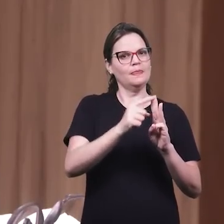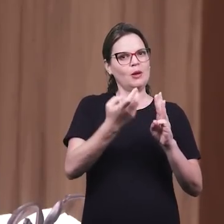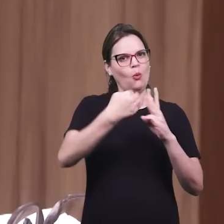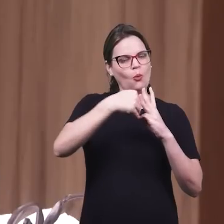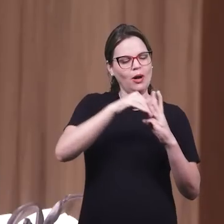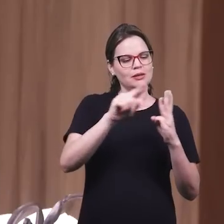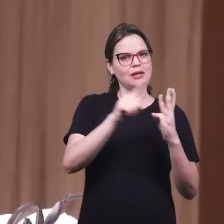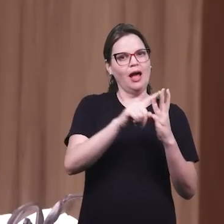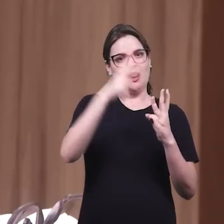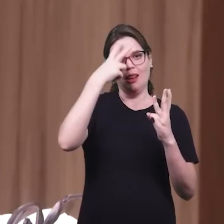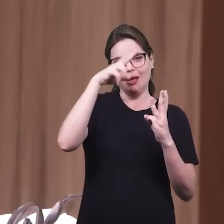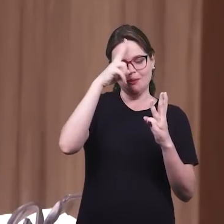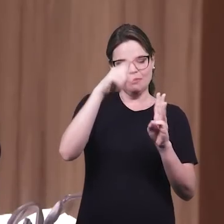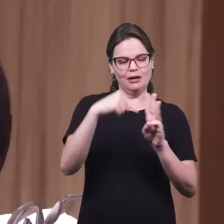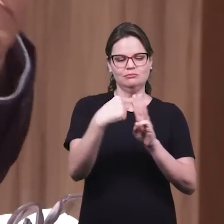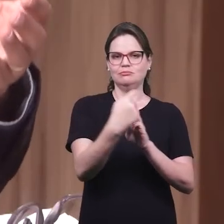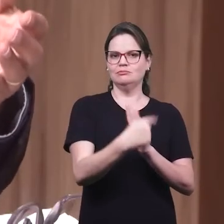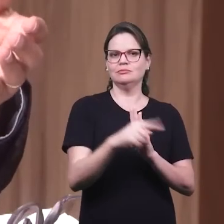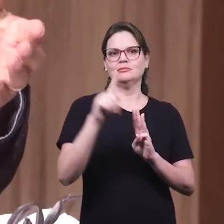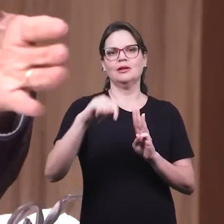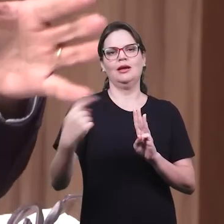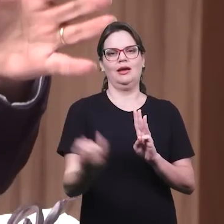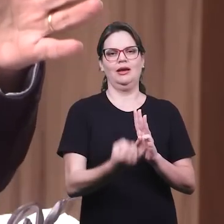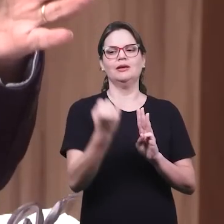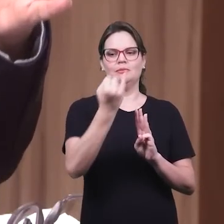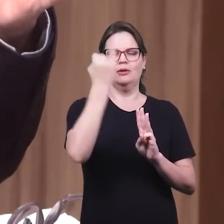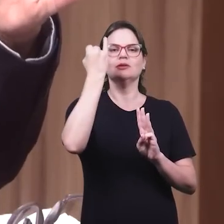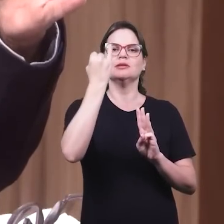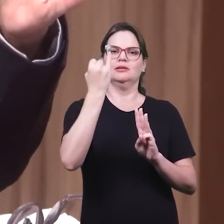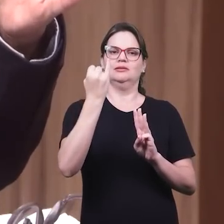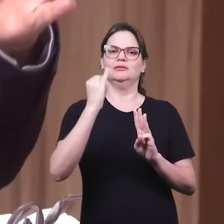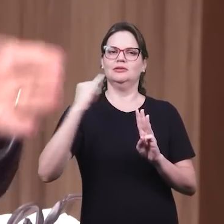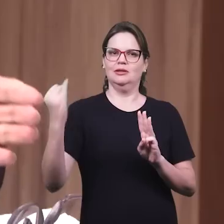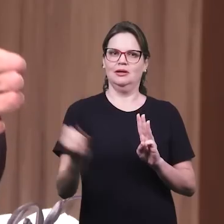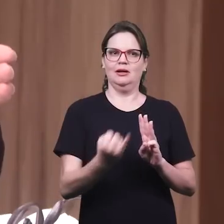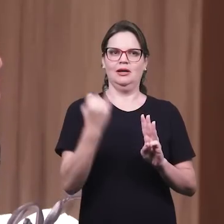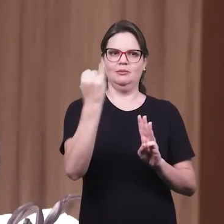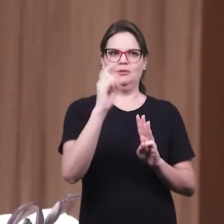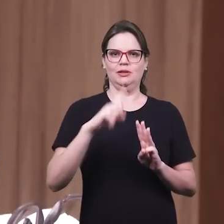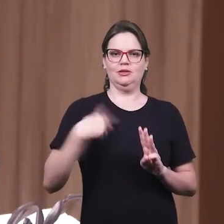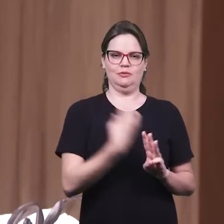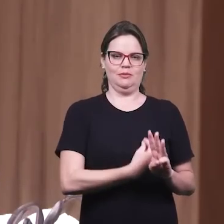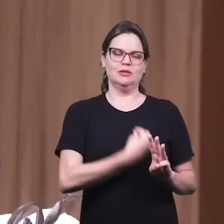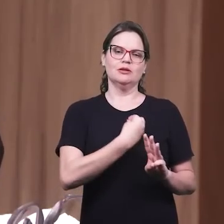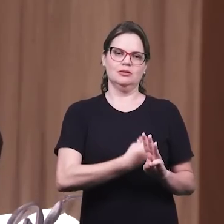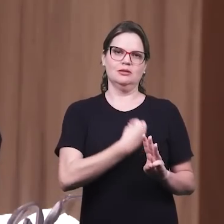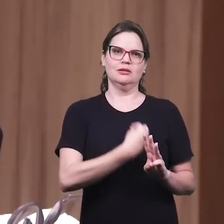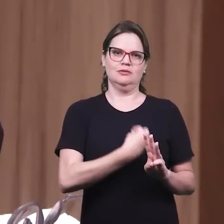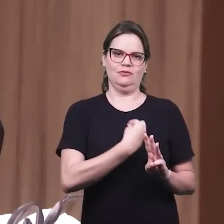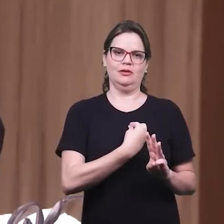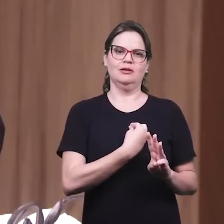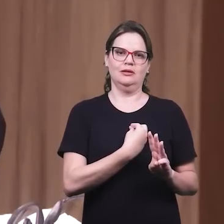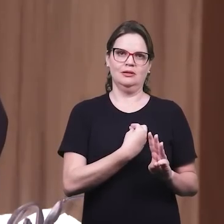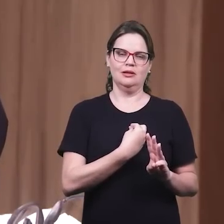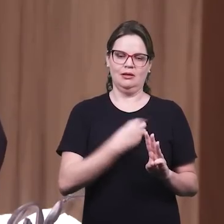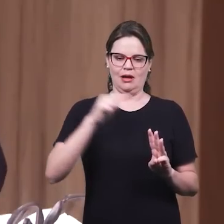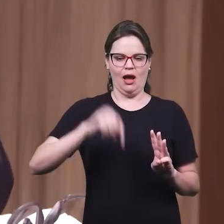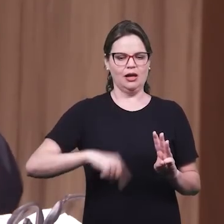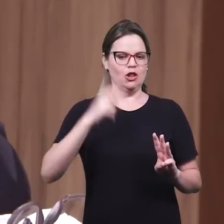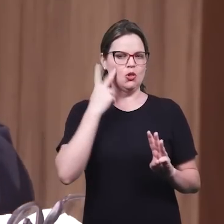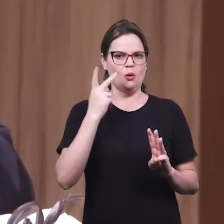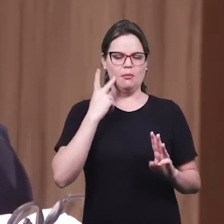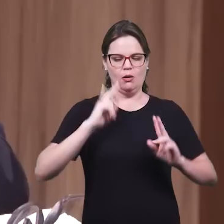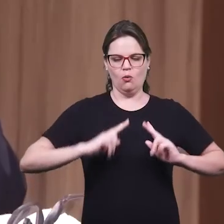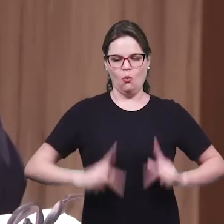memória, eles são importantes para a nossa vida humana, para a